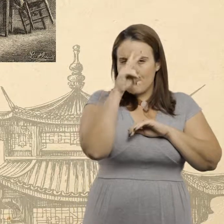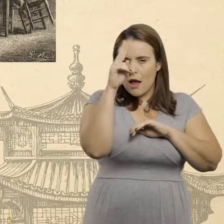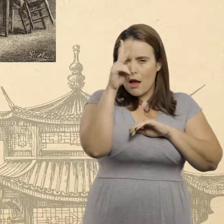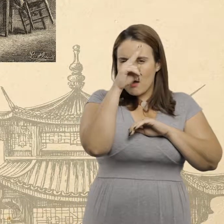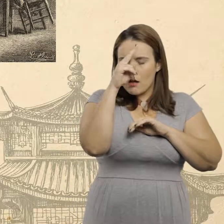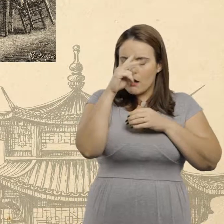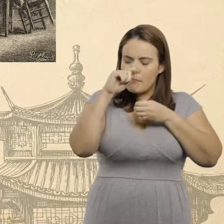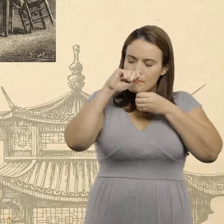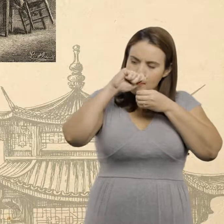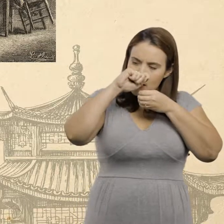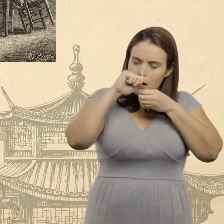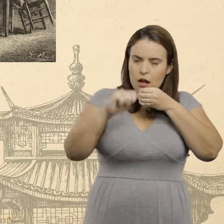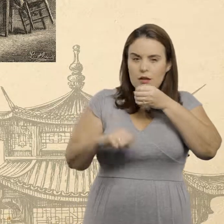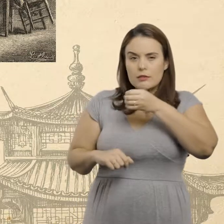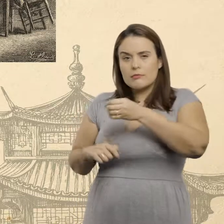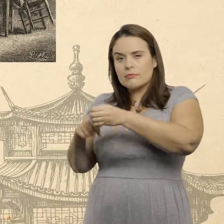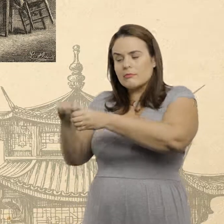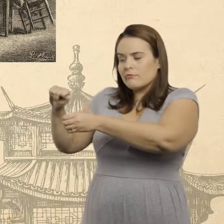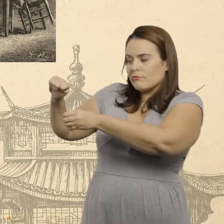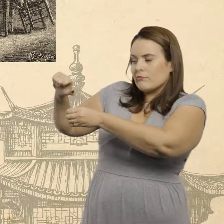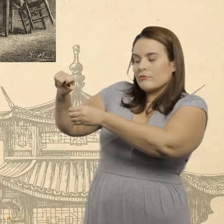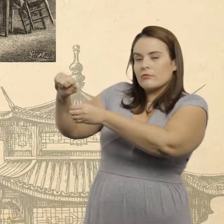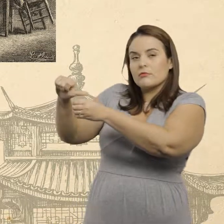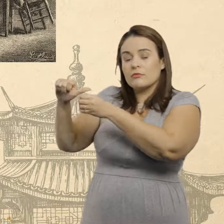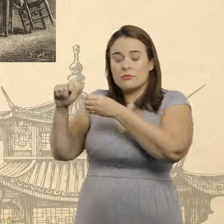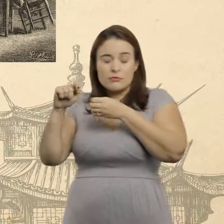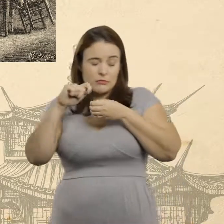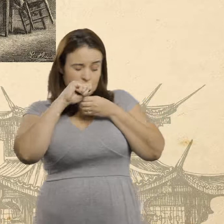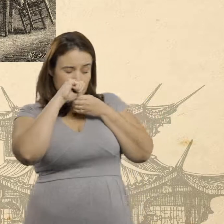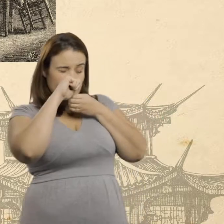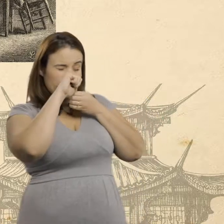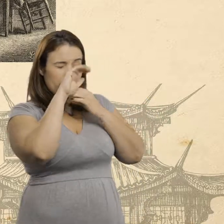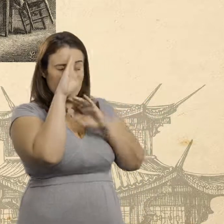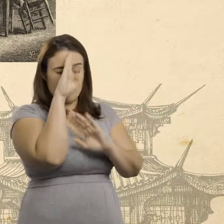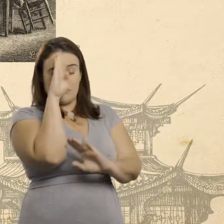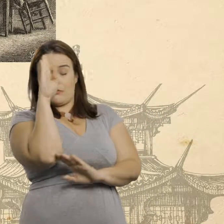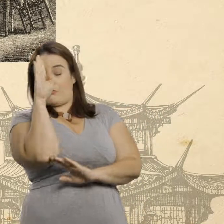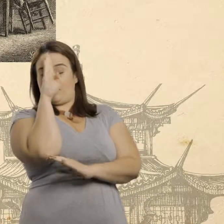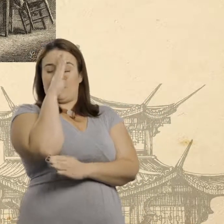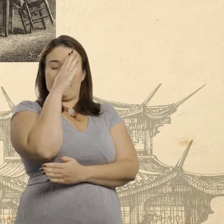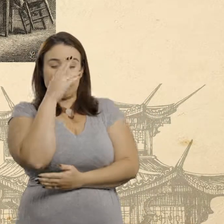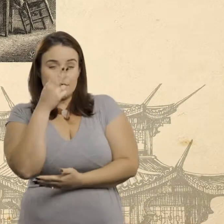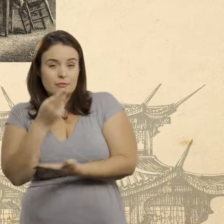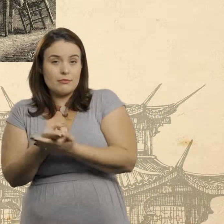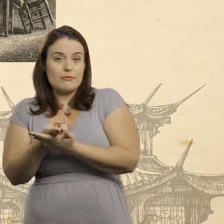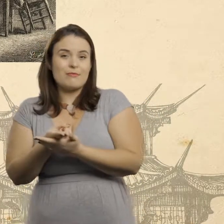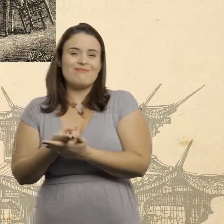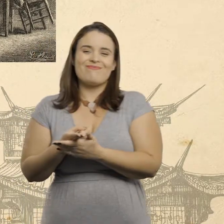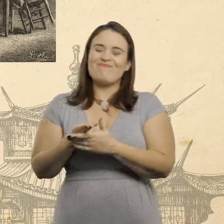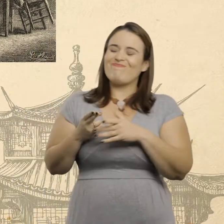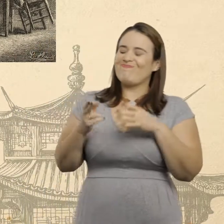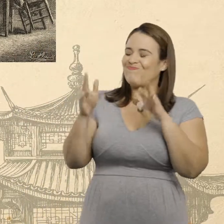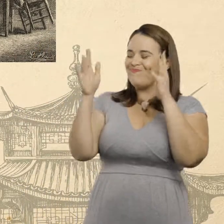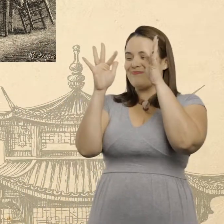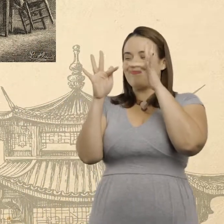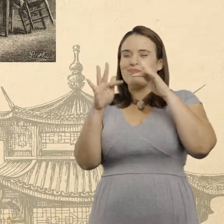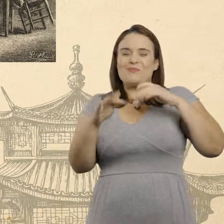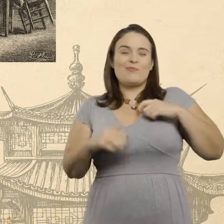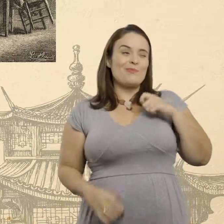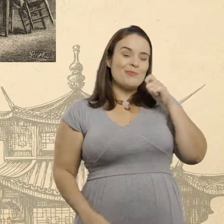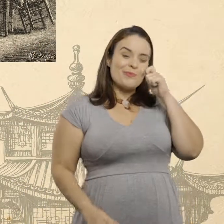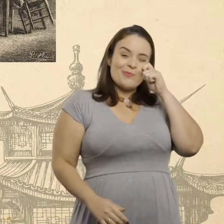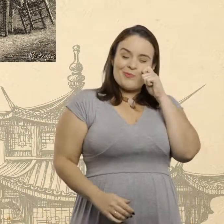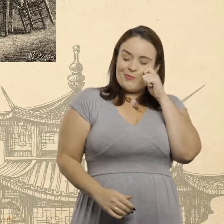fez Passepartout fumar ópio. Passepartout desmaiou e o detetive Fix foi embora, feliz por ter